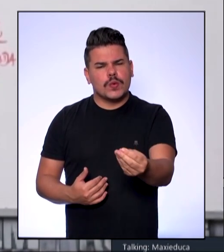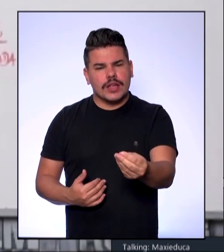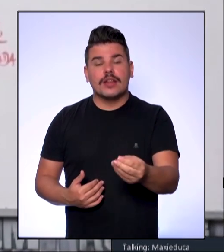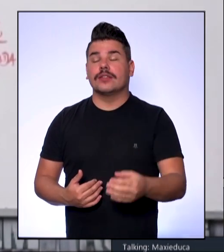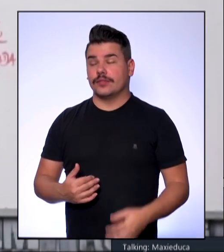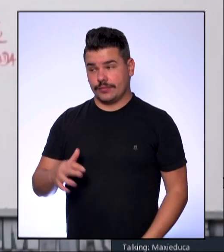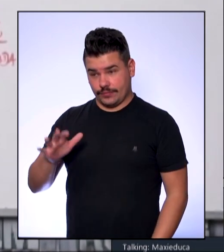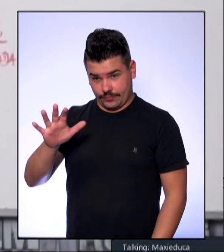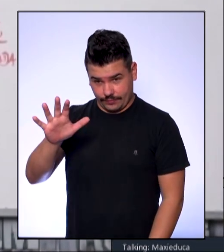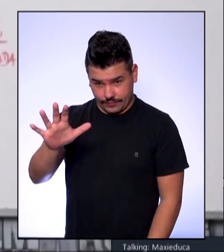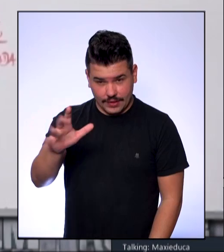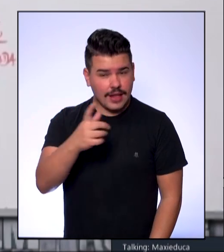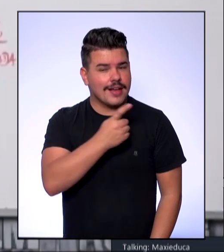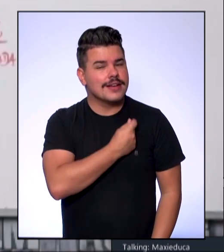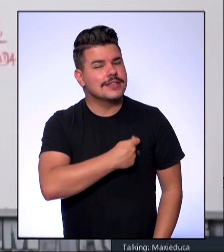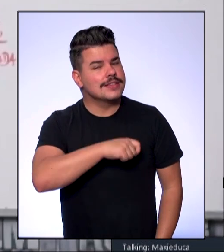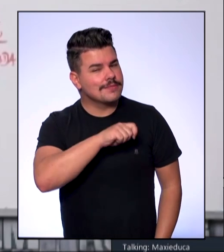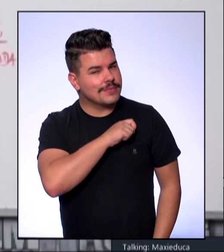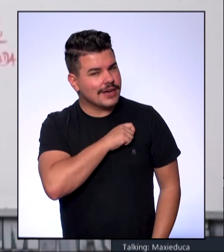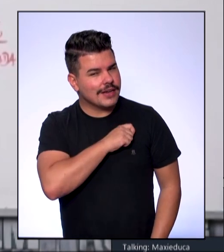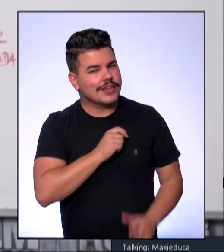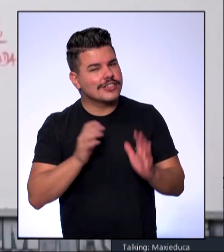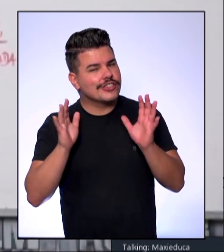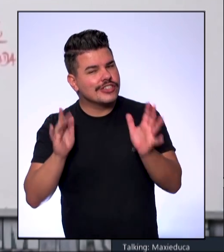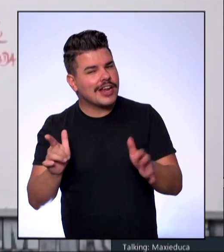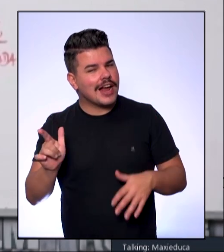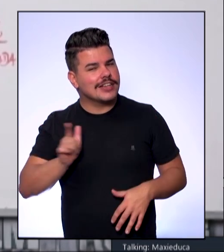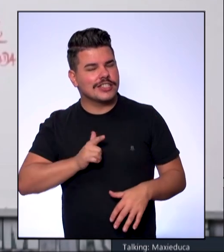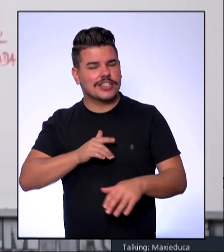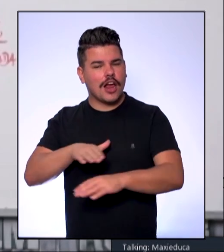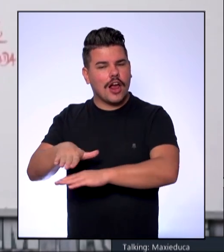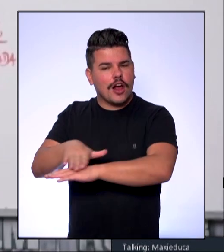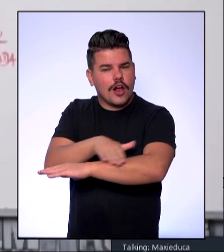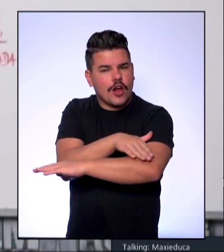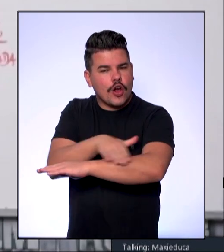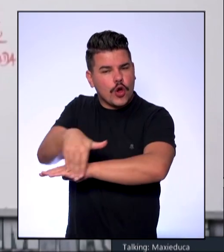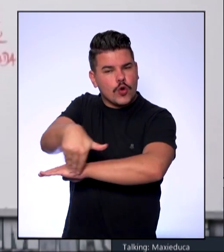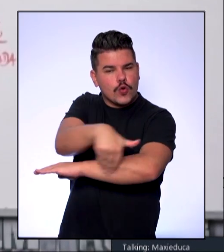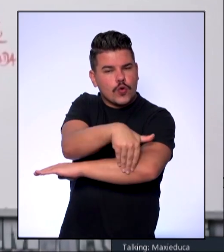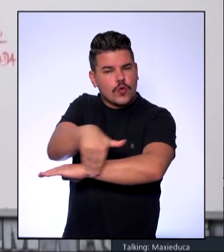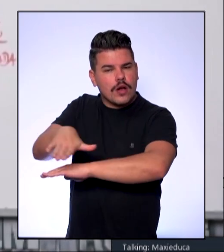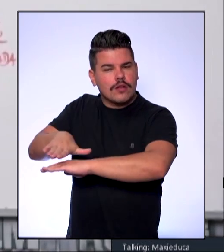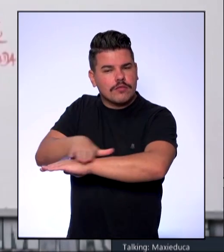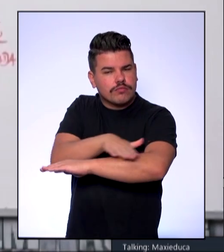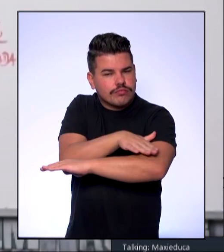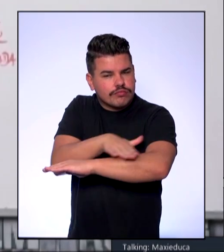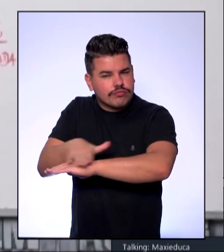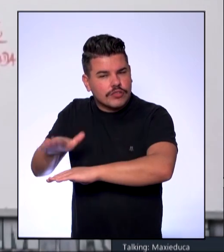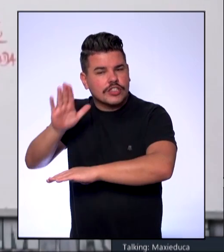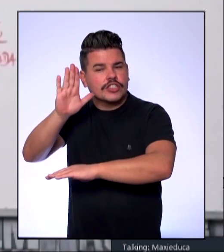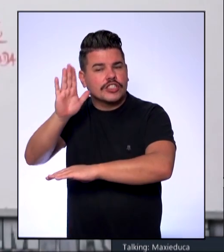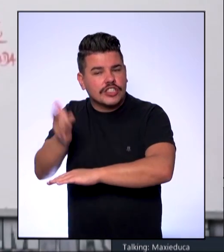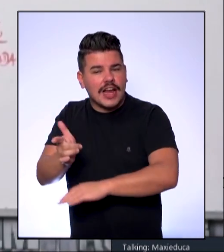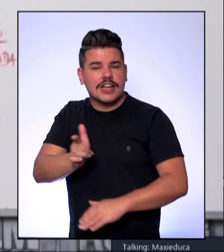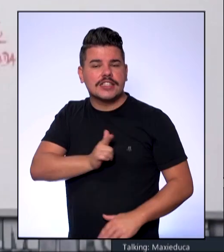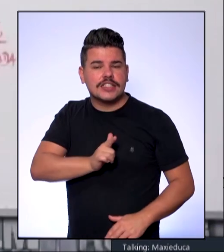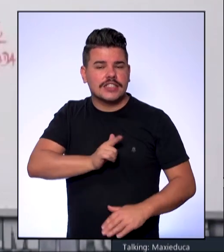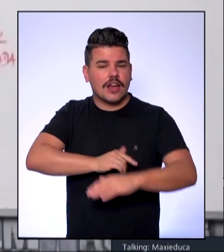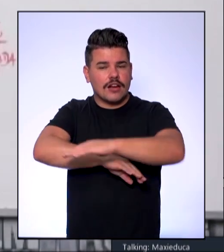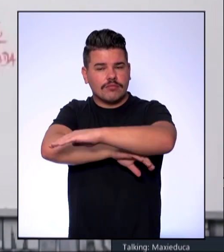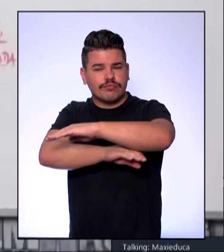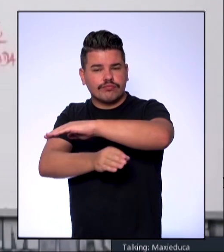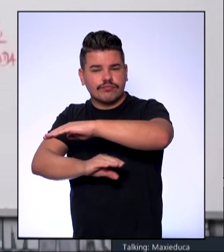já tínhamos o sistema de pavimentação de ruas, nós já tínhamos o sistema de aquedutos,